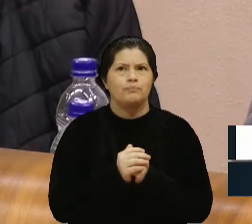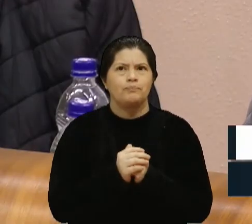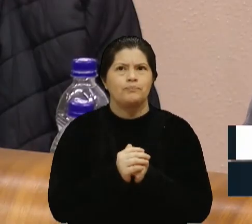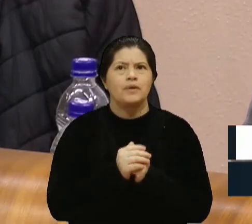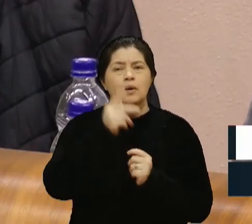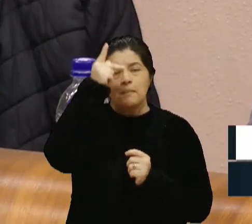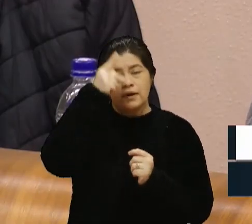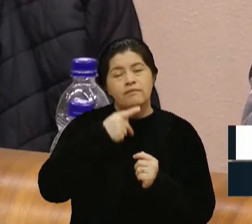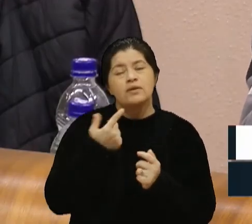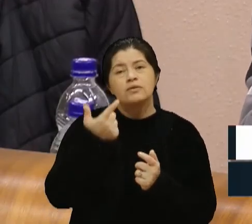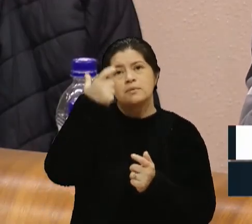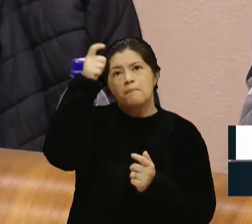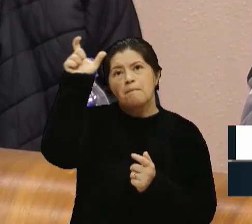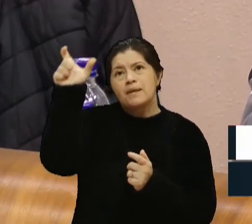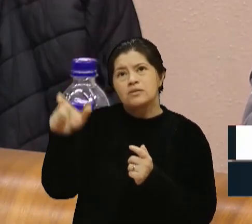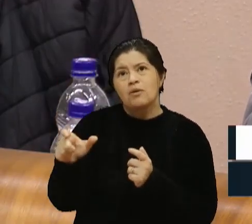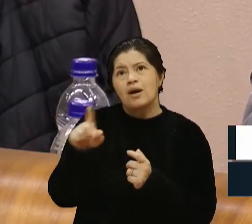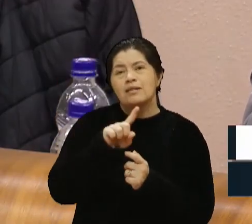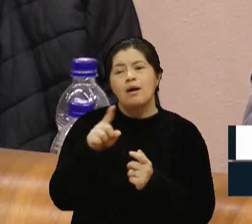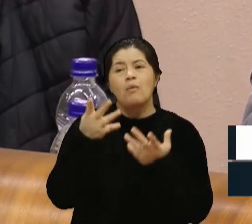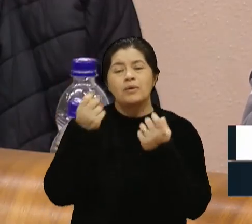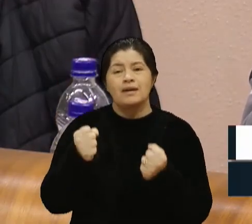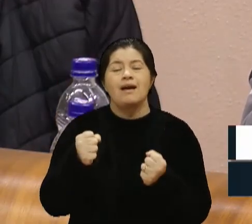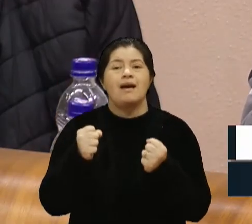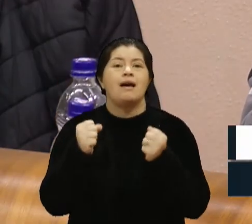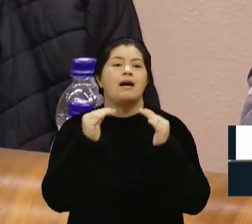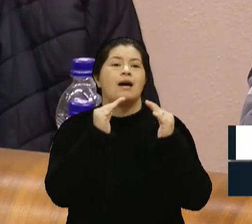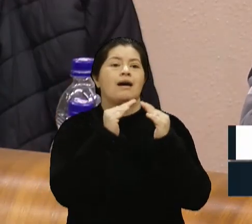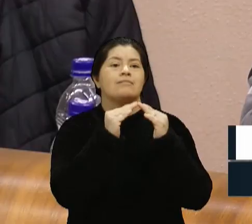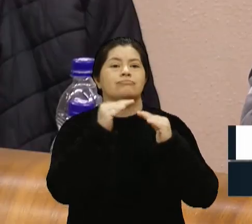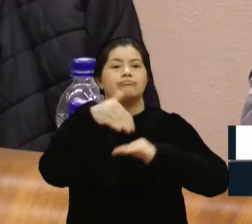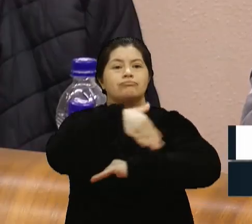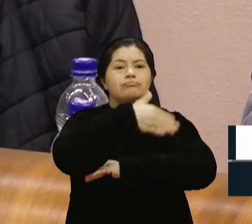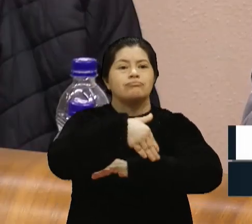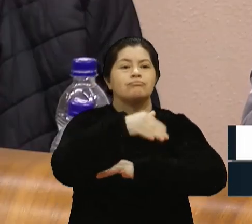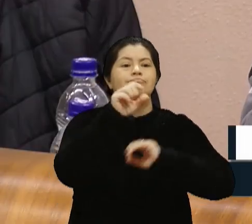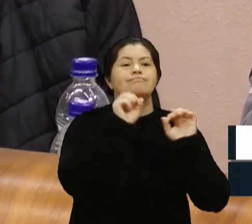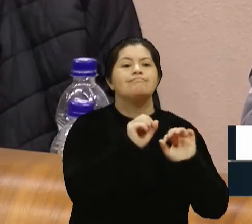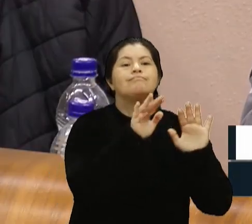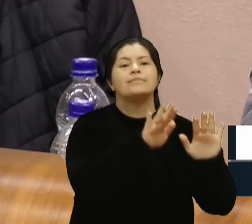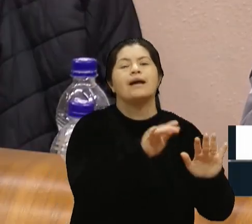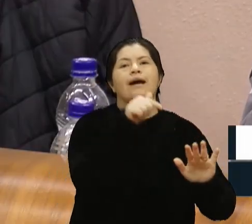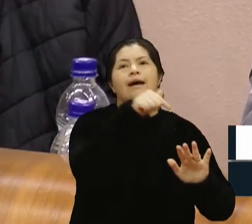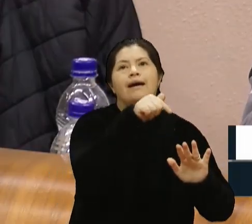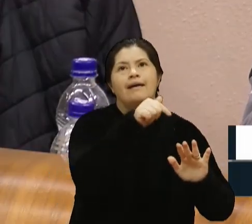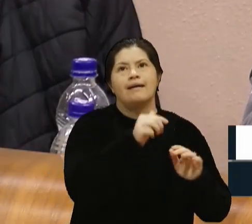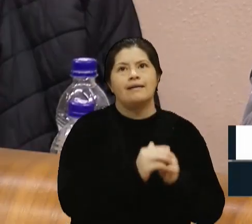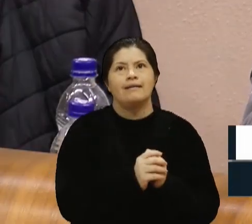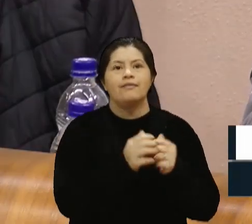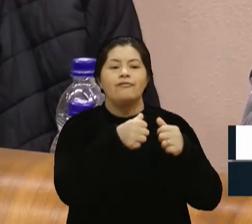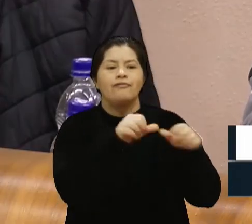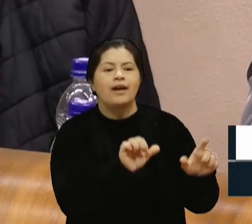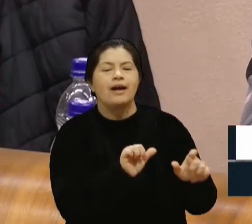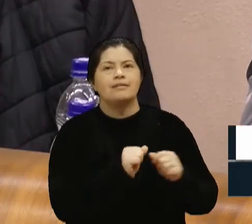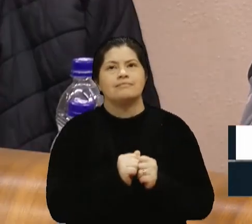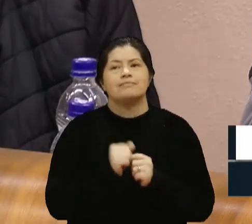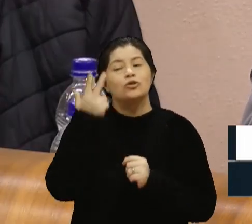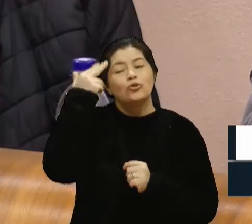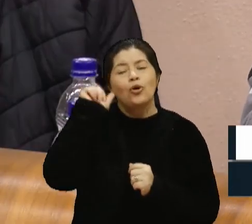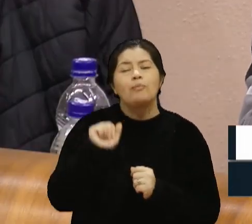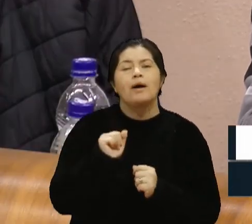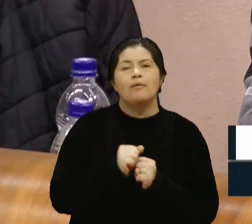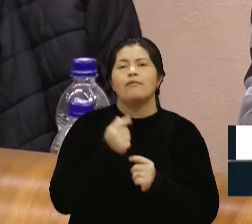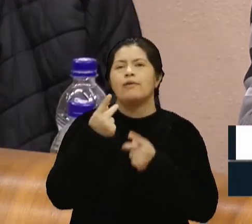perfil das pessoas que não querem sair da rua. Qual é o perfil? Normalmente, eu vou dizer o